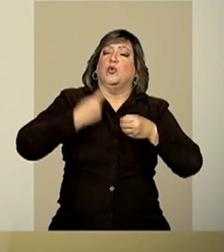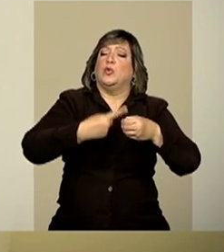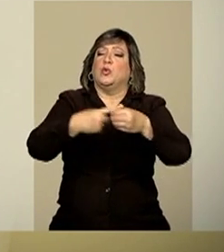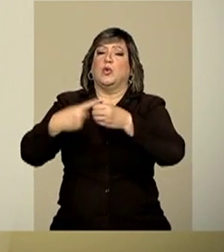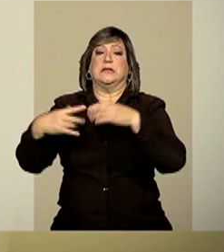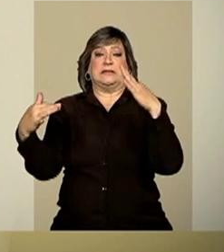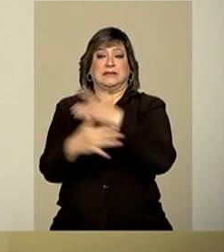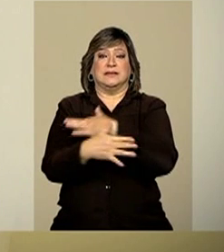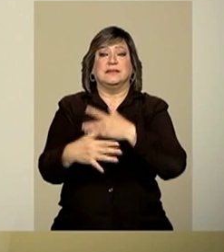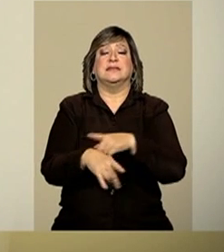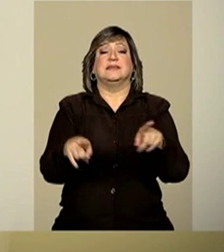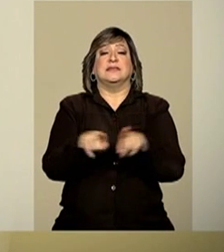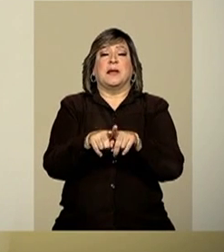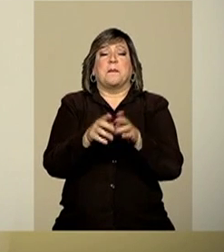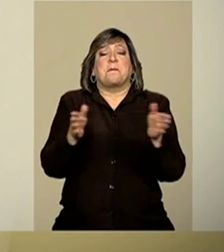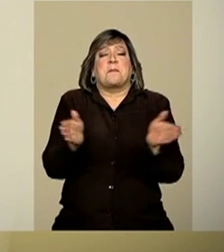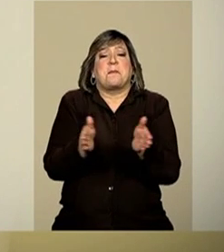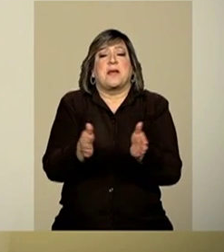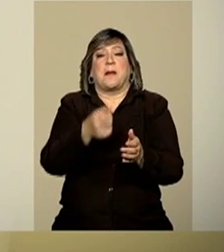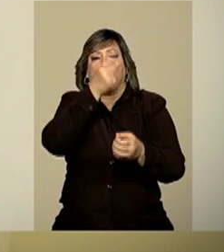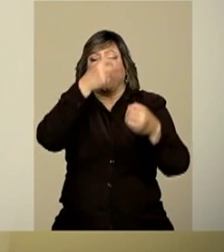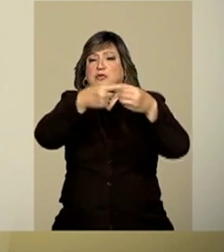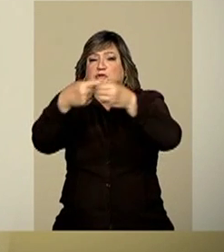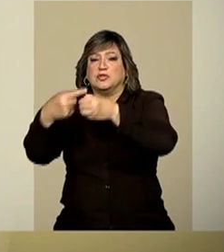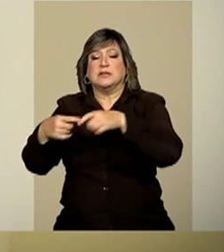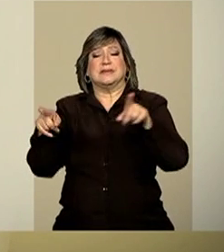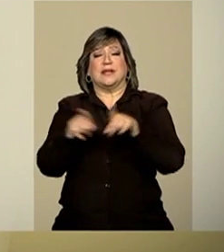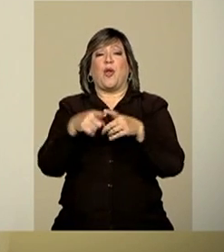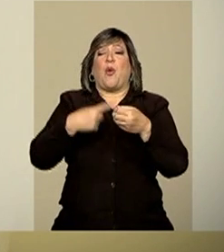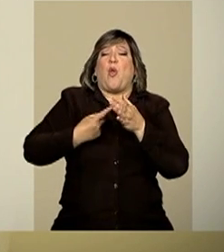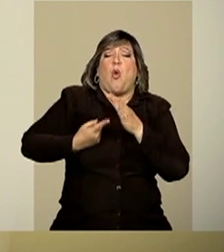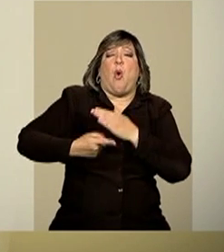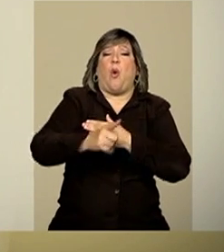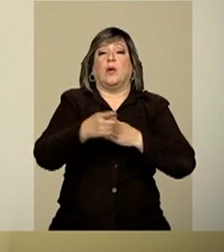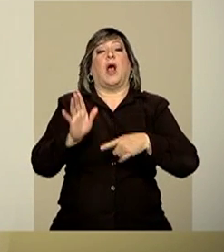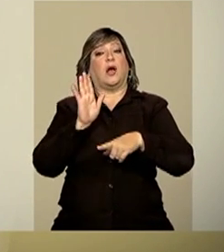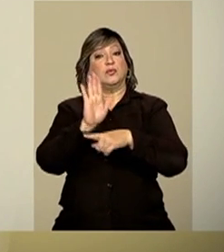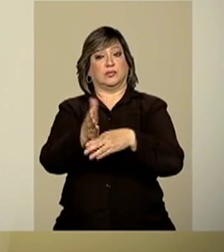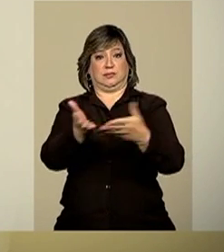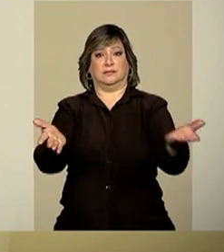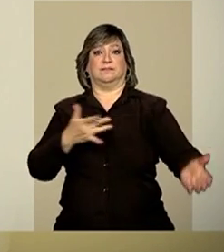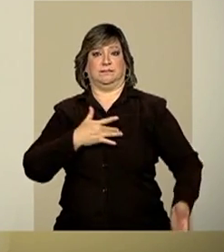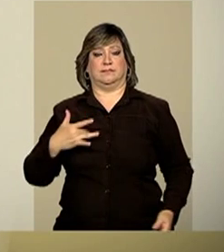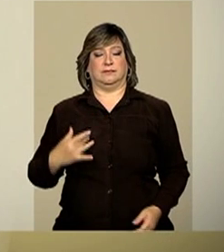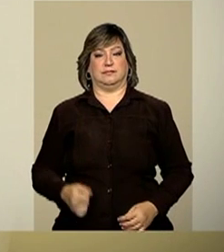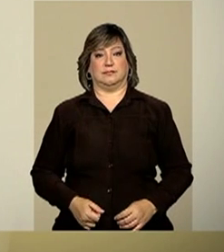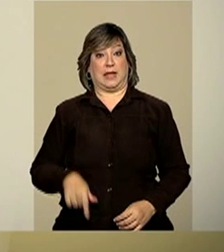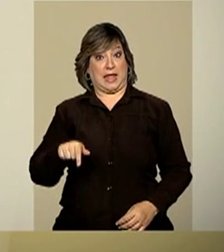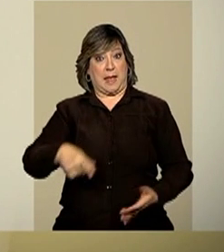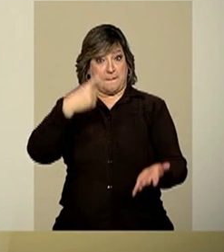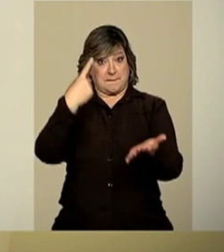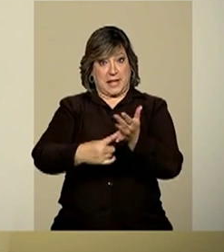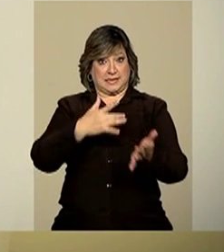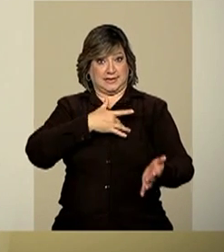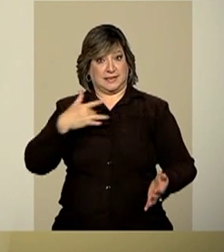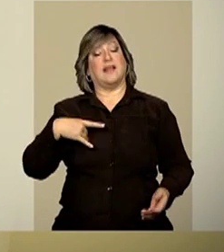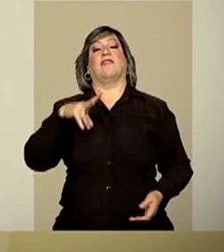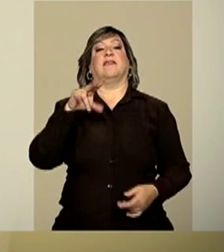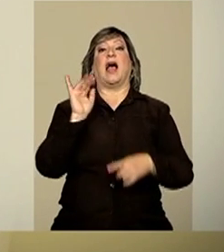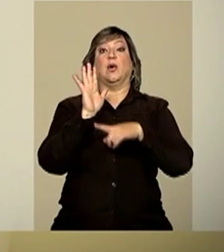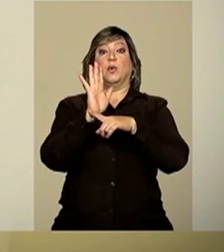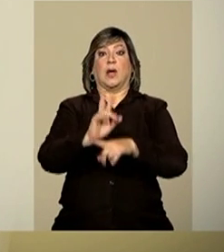cidades, nos pequenos municípios e nas regiões mais remotas do país. O Pacto da Saúde irá produzir